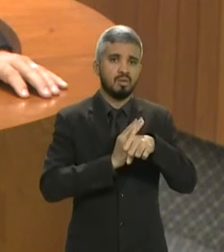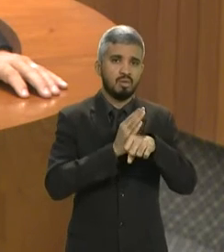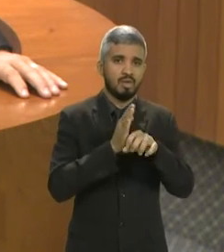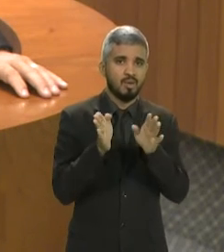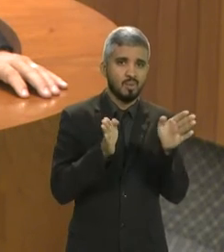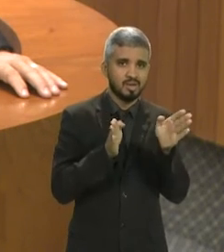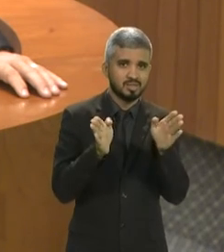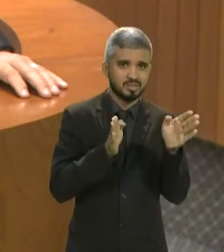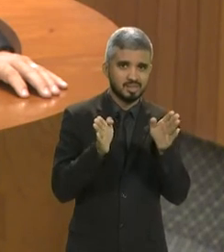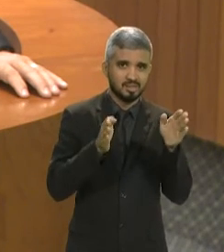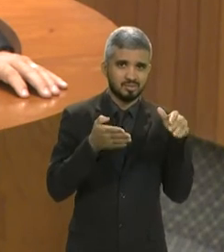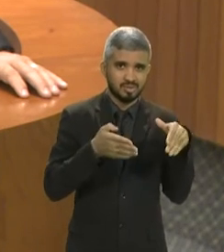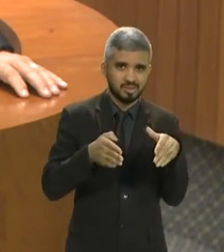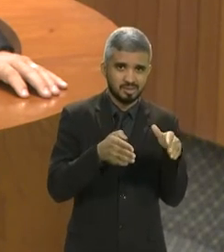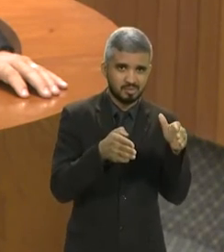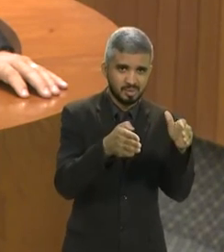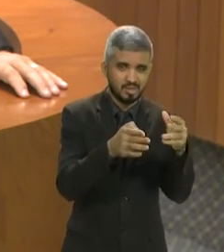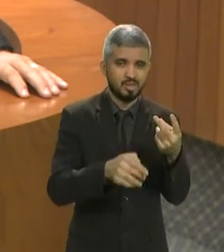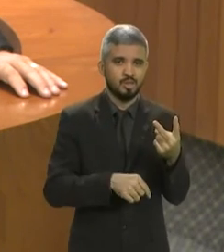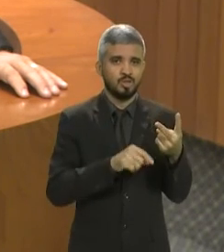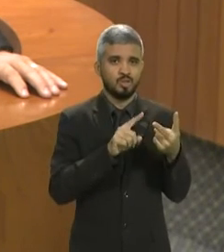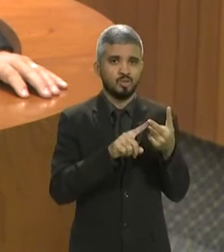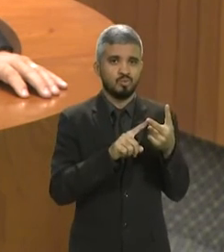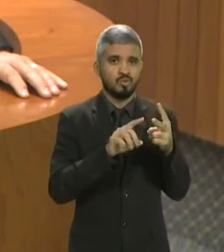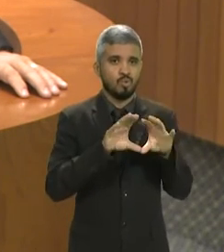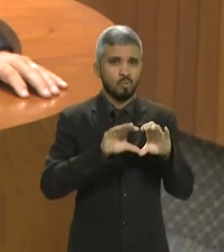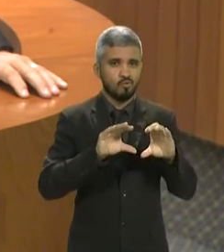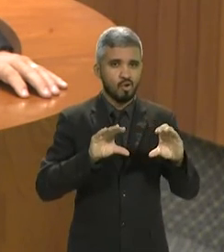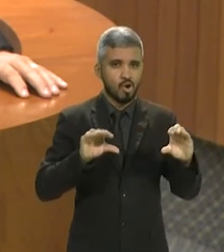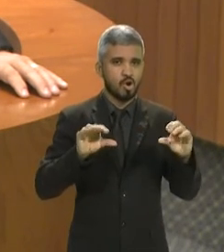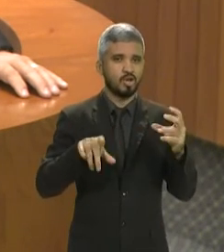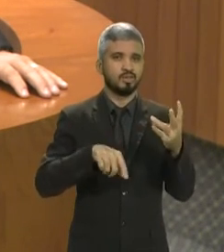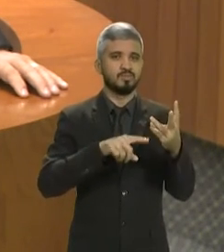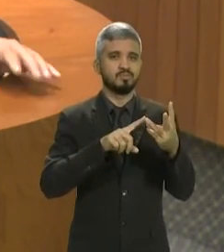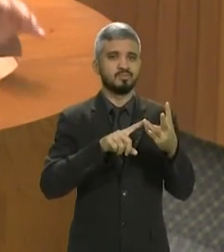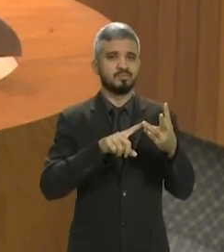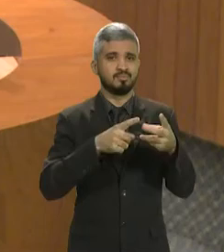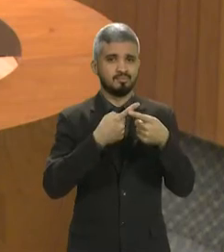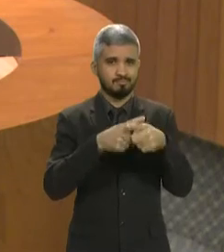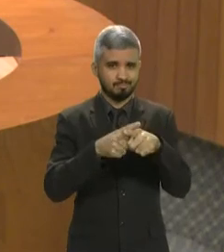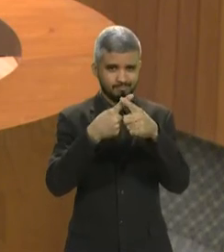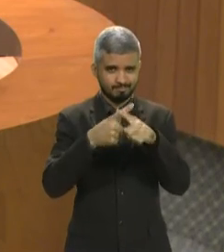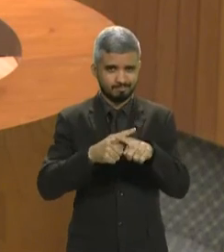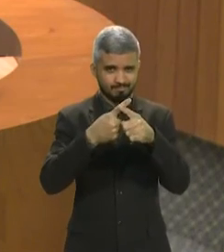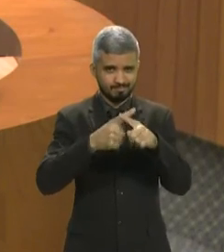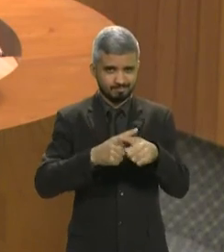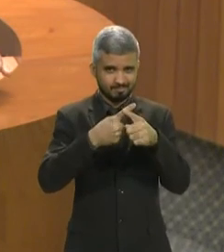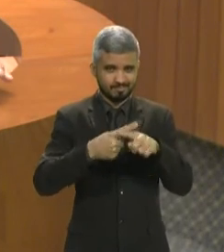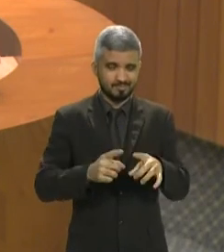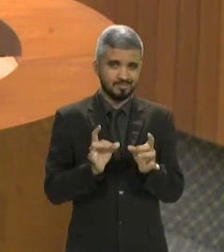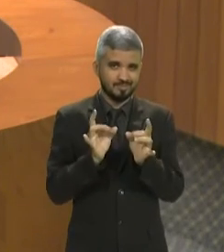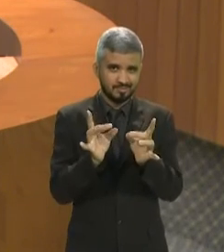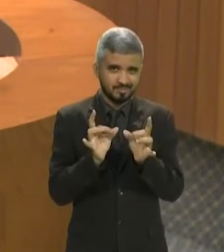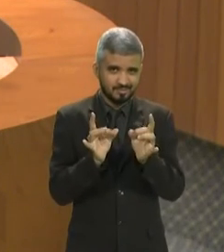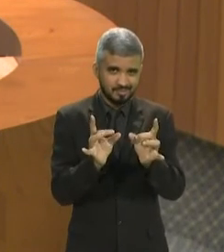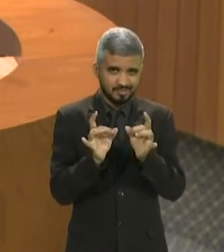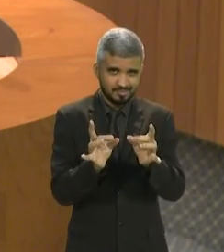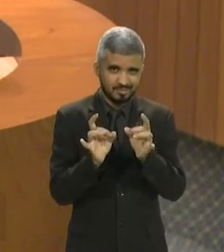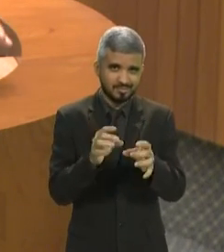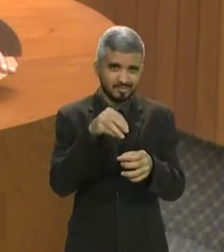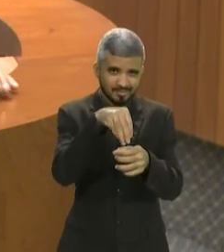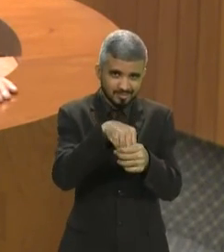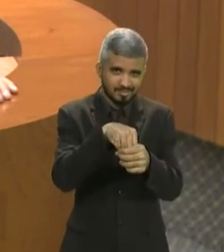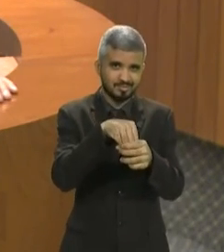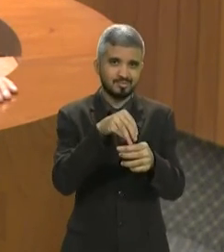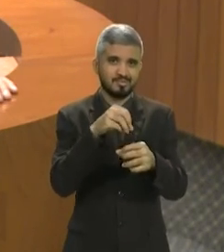cidade confortável, com riqueza do seu artesanato sendo vendido nos seus mercados, nos seus pontos comerciais,